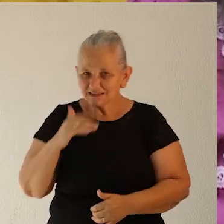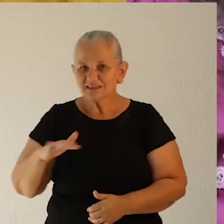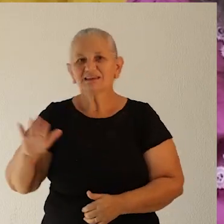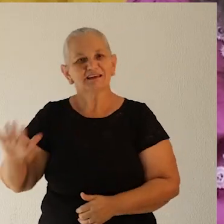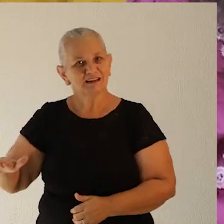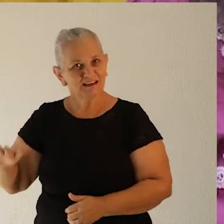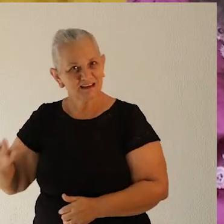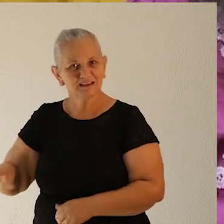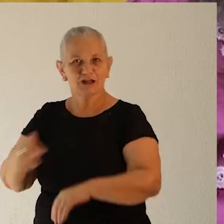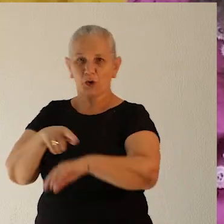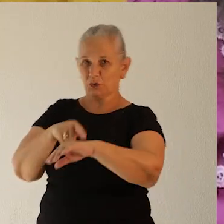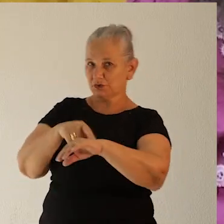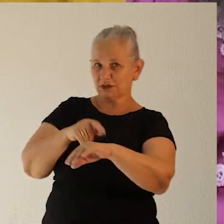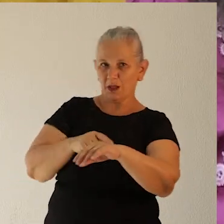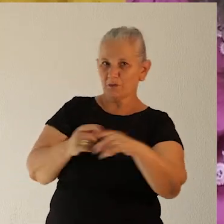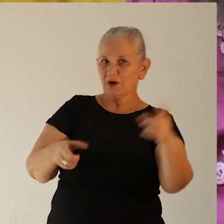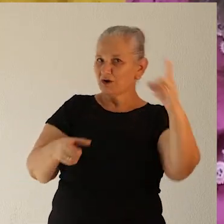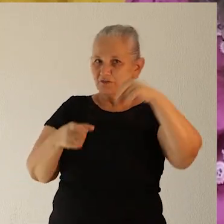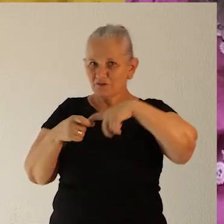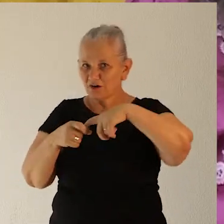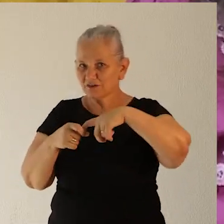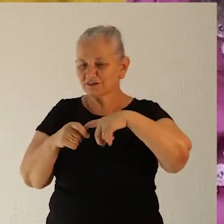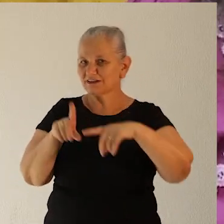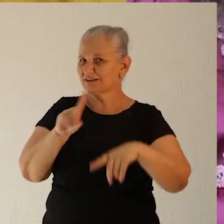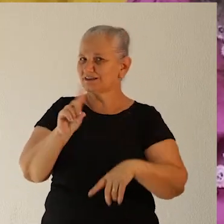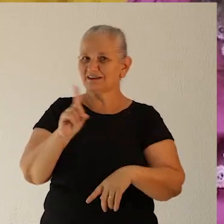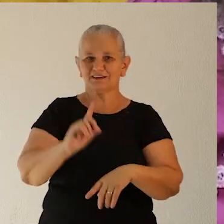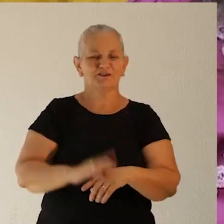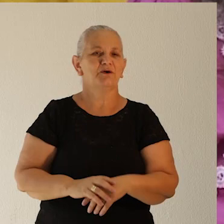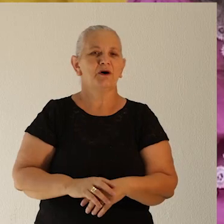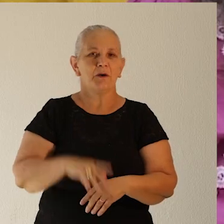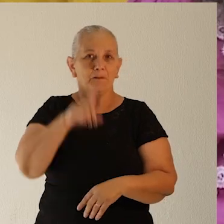de um tempo que não volta mais.